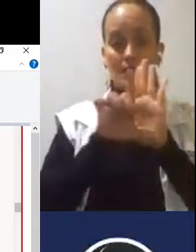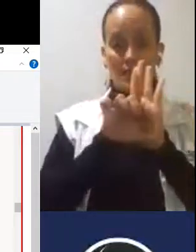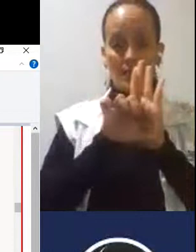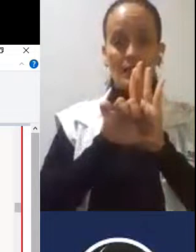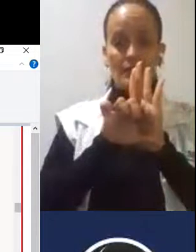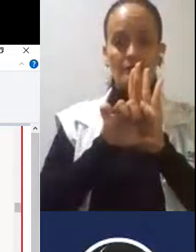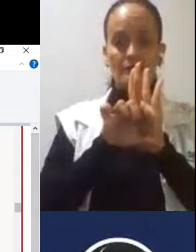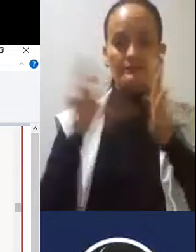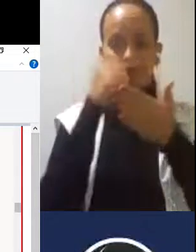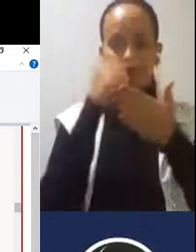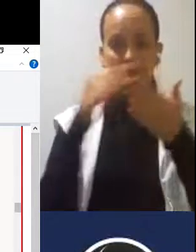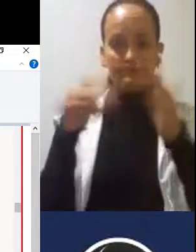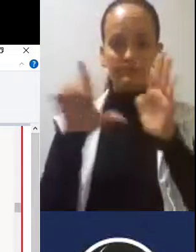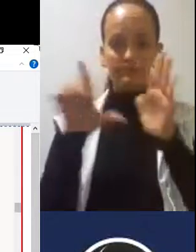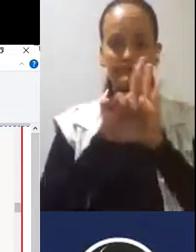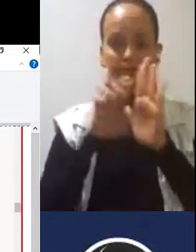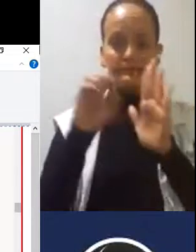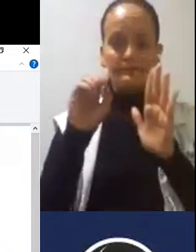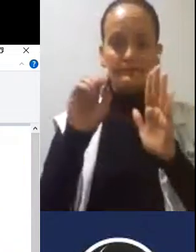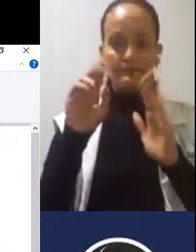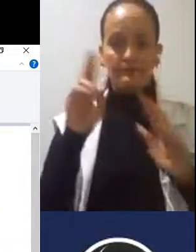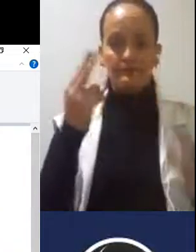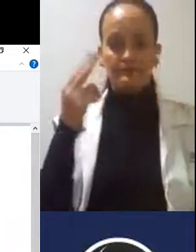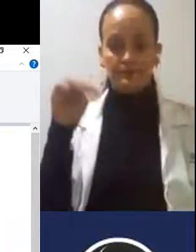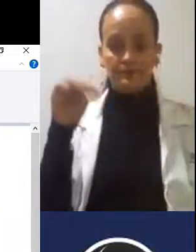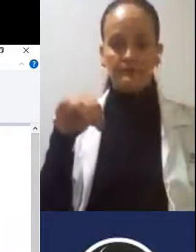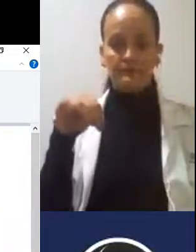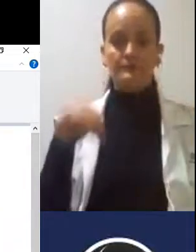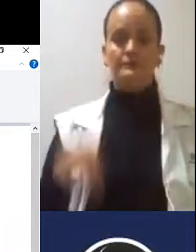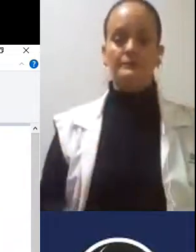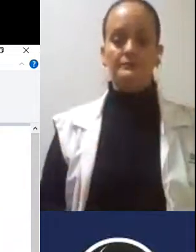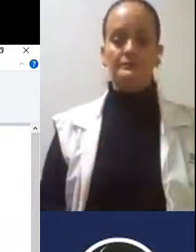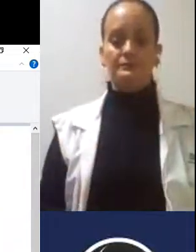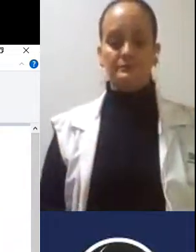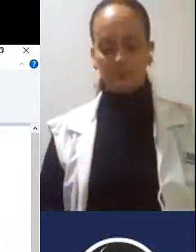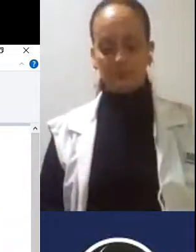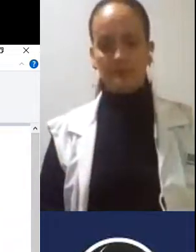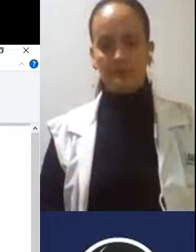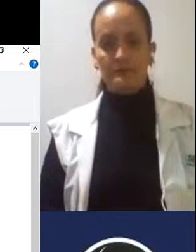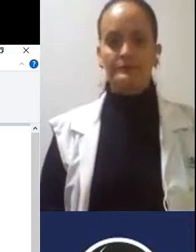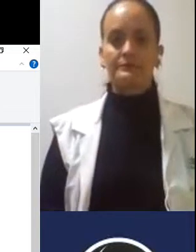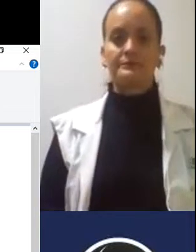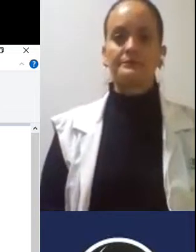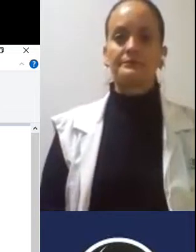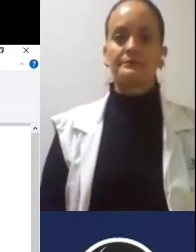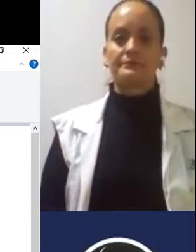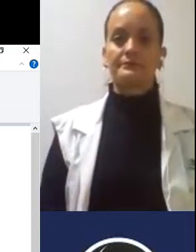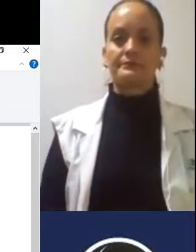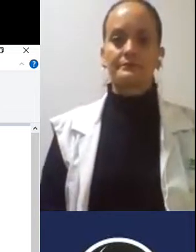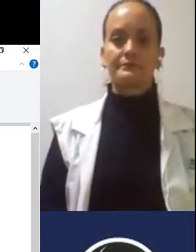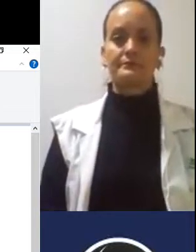livro texto de vocês, mas eu vou copiar aqui só para a gente analisar. Como é que eu faço a leitura desse